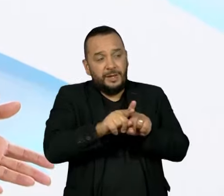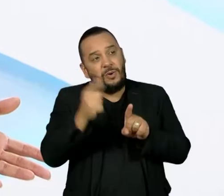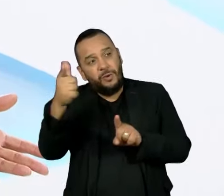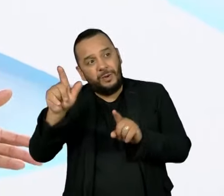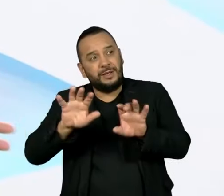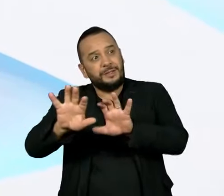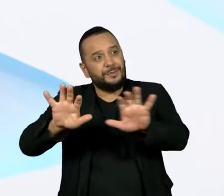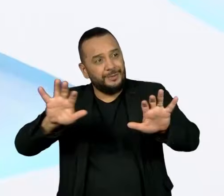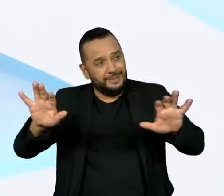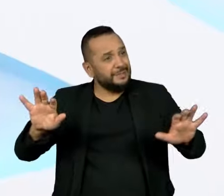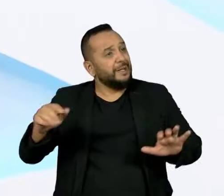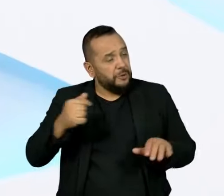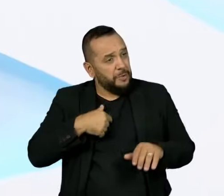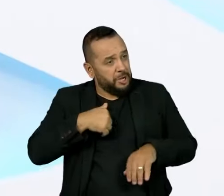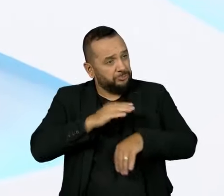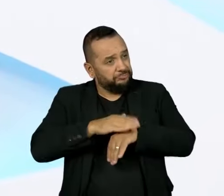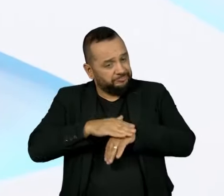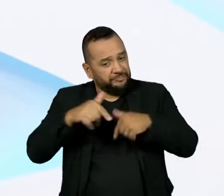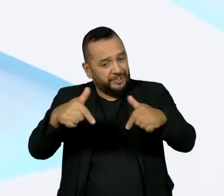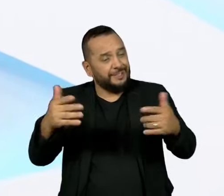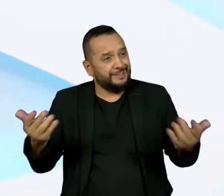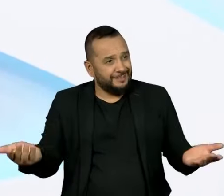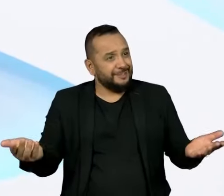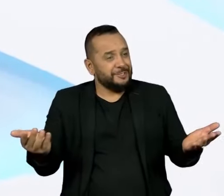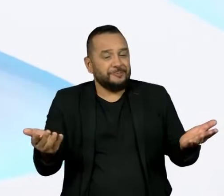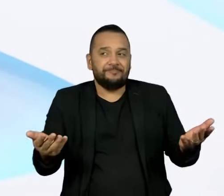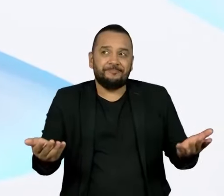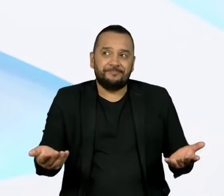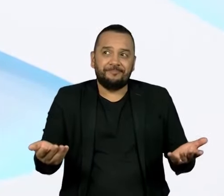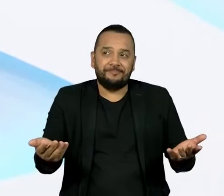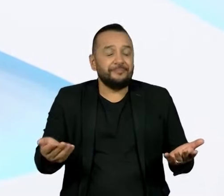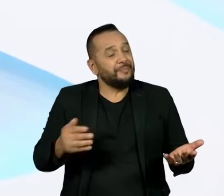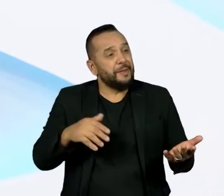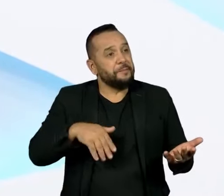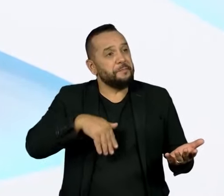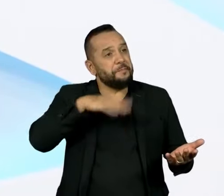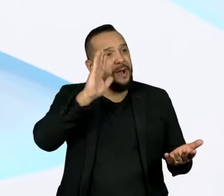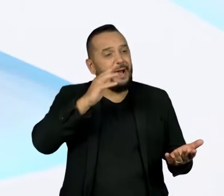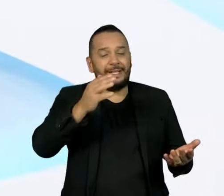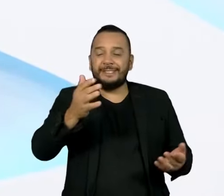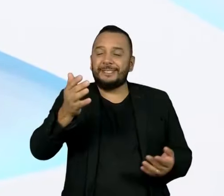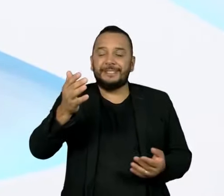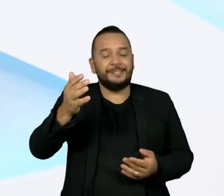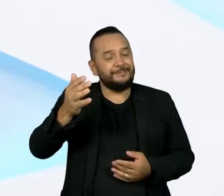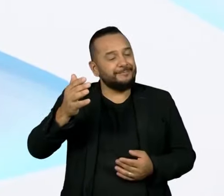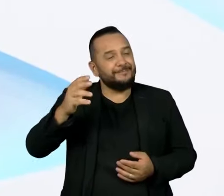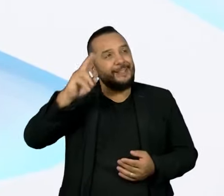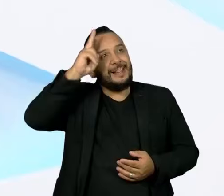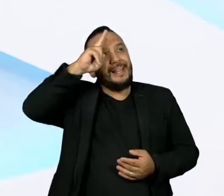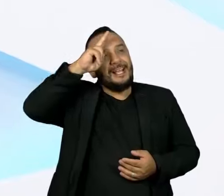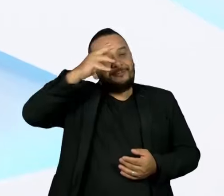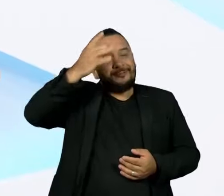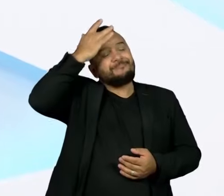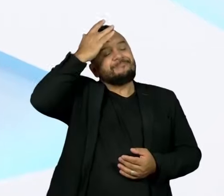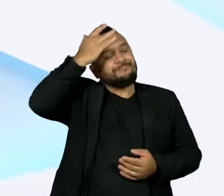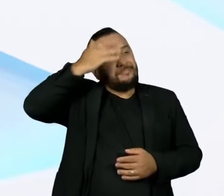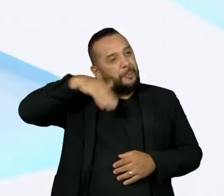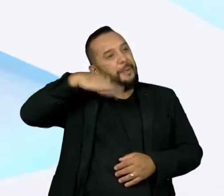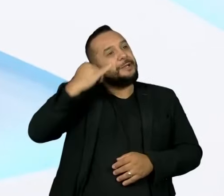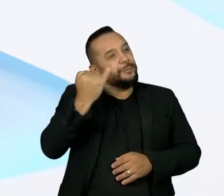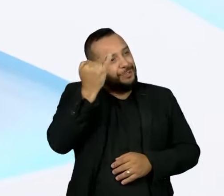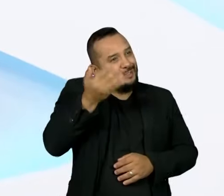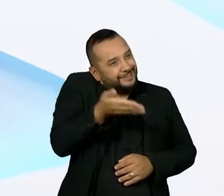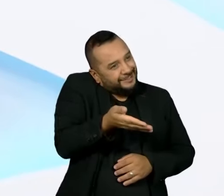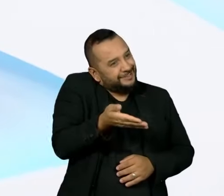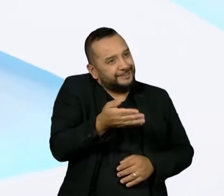estão a ser feitas e que estão a chegar é muito mais marcante e muito mais importante. Então, eu acho que lidar com essa